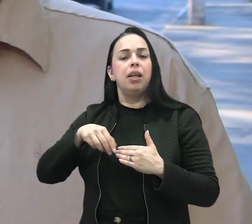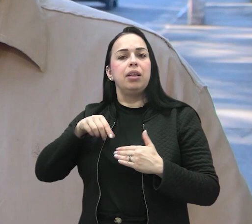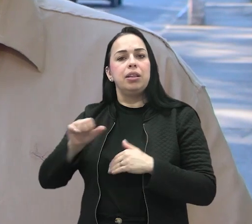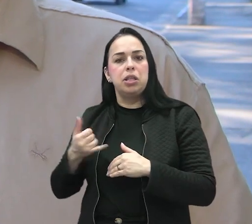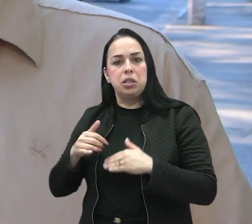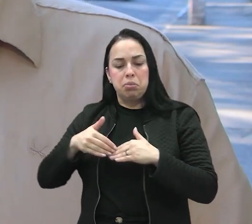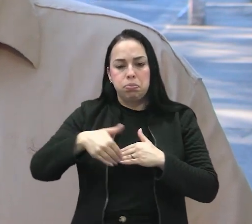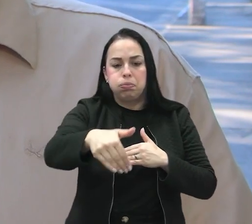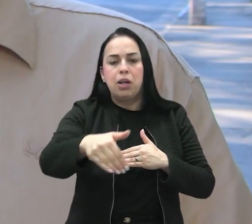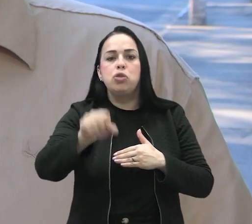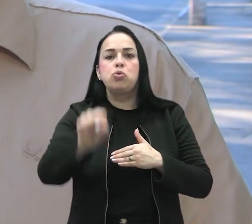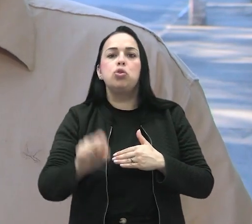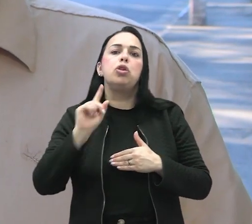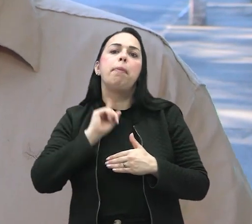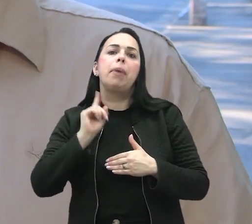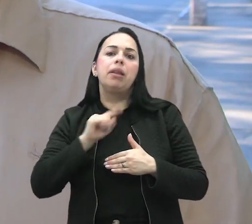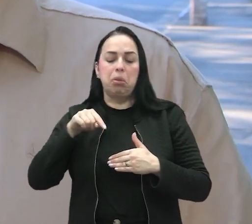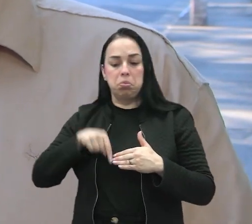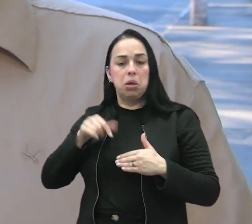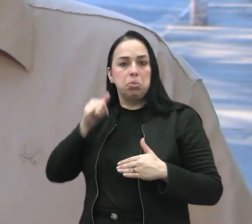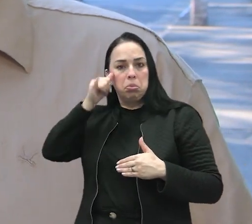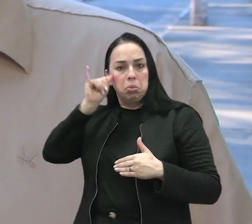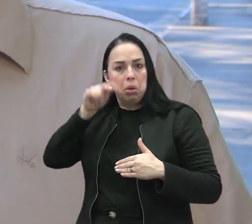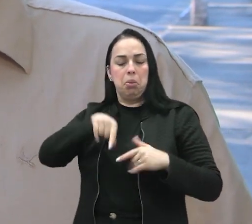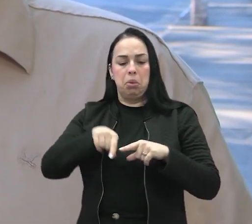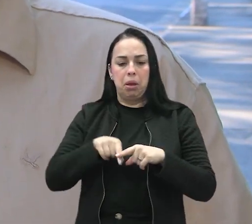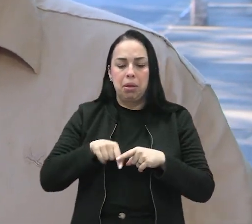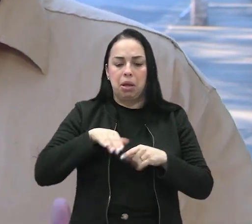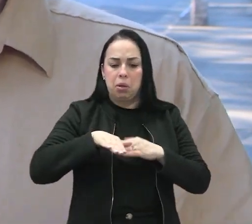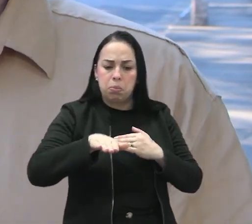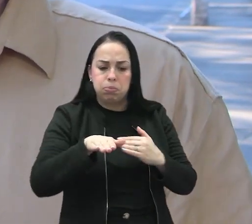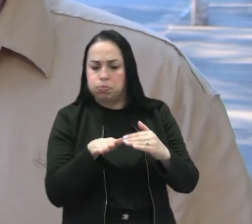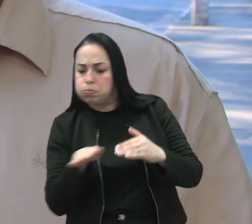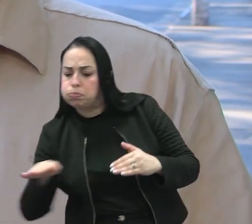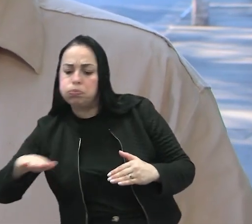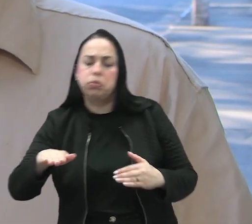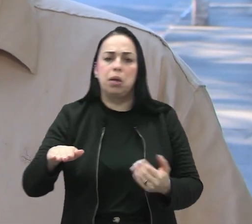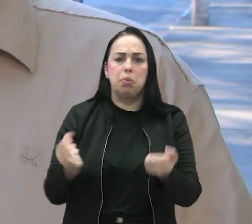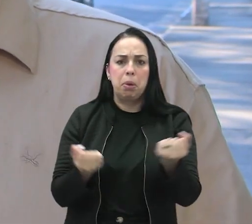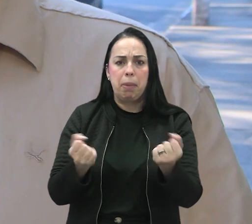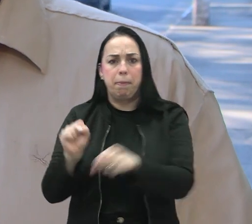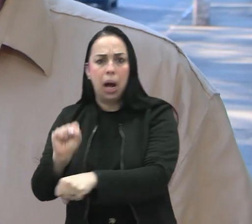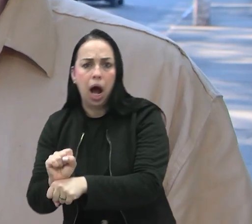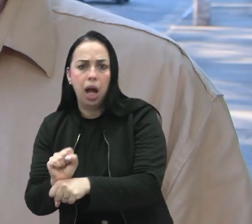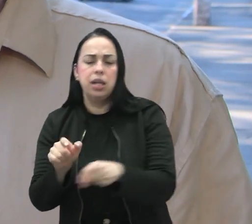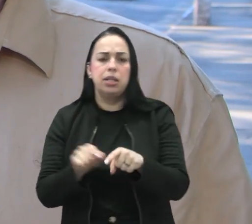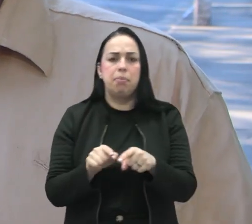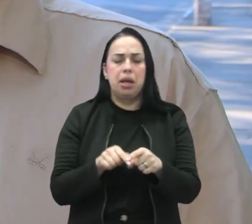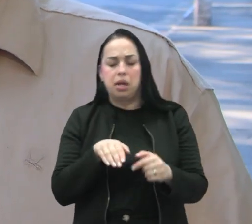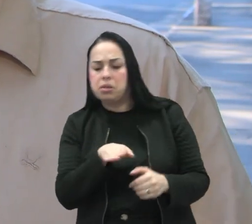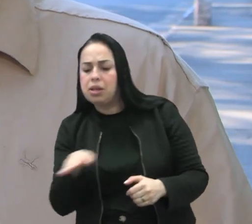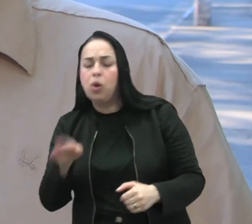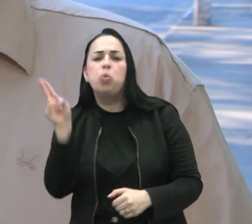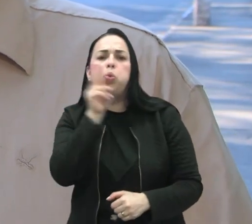em diante até a chegada do sul de Minas. Expansão das áreas de acostamento, melhoria do asfaltamento, melhoria dos pontos